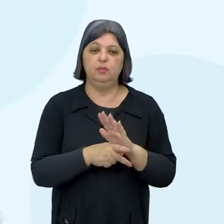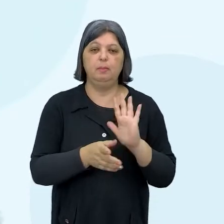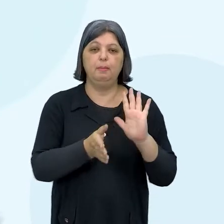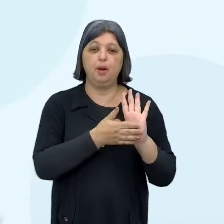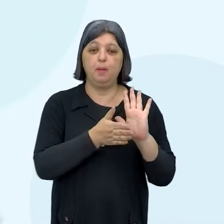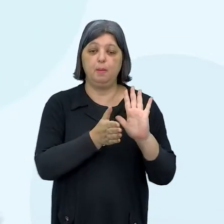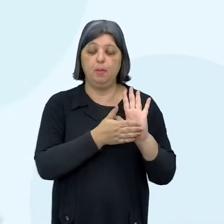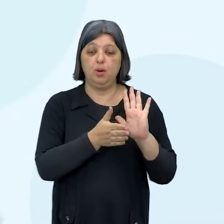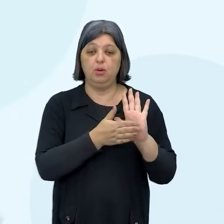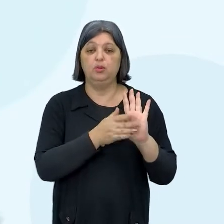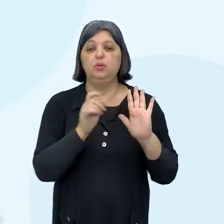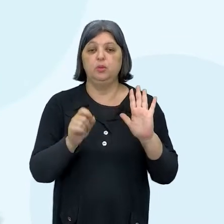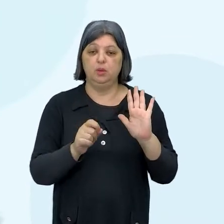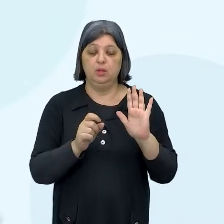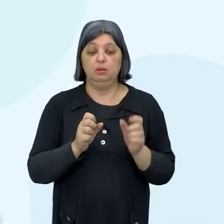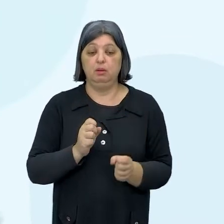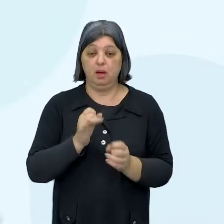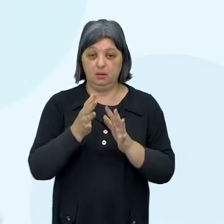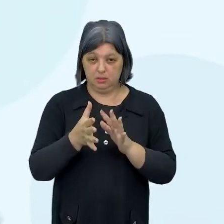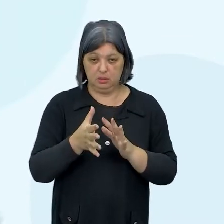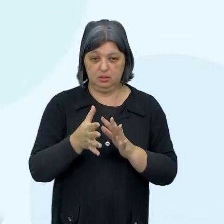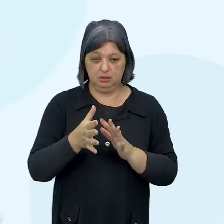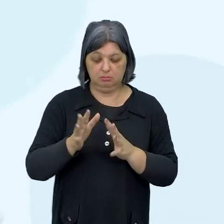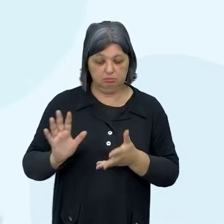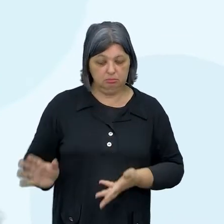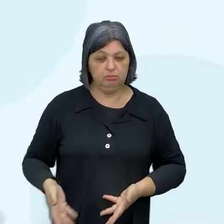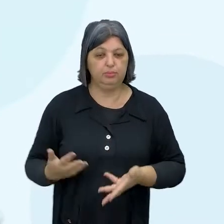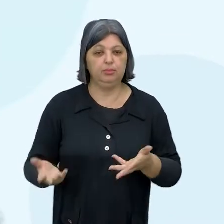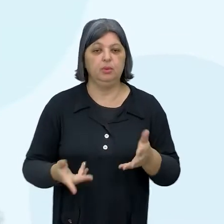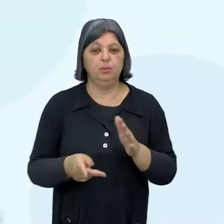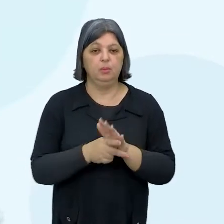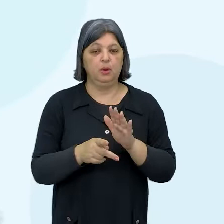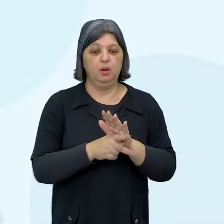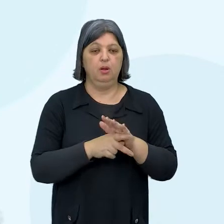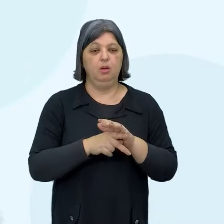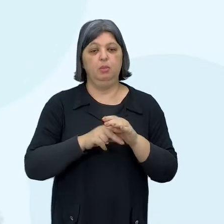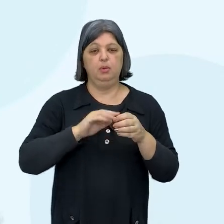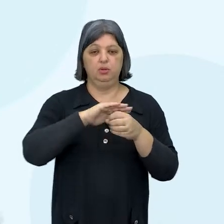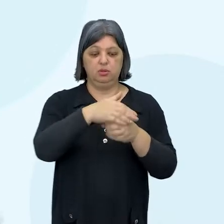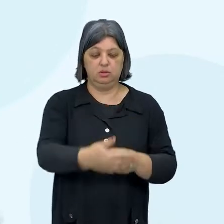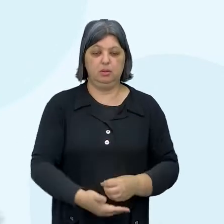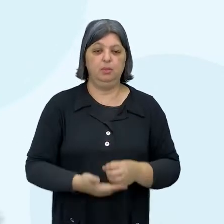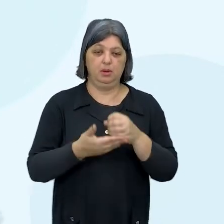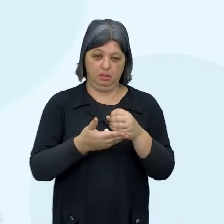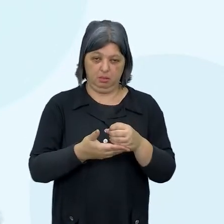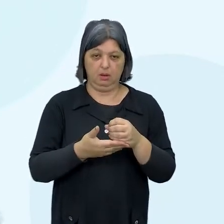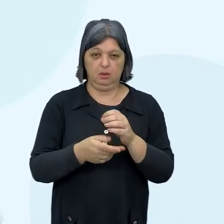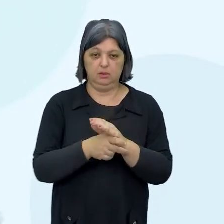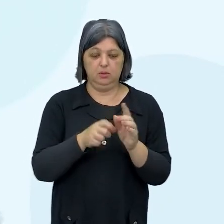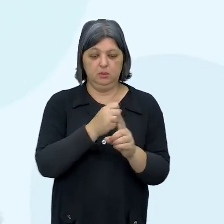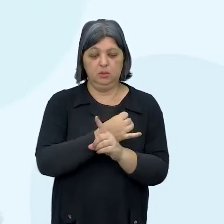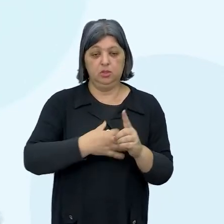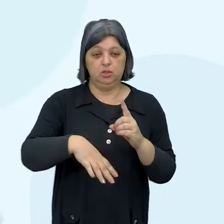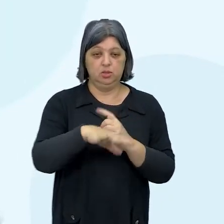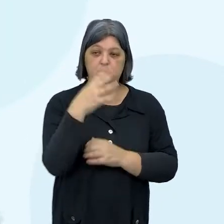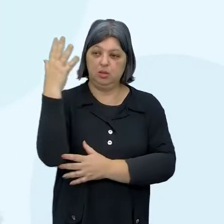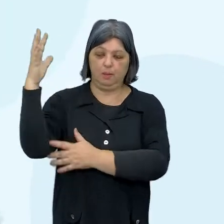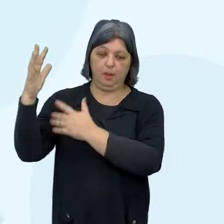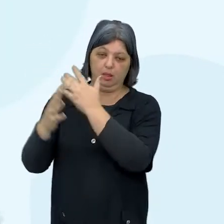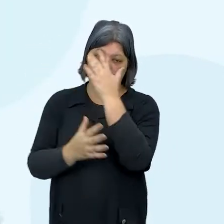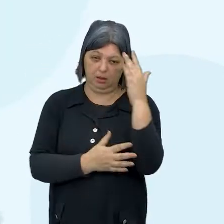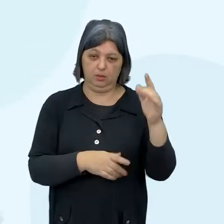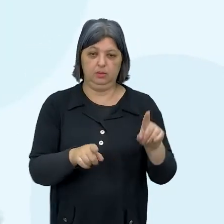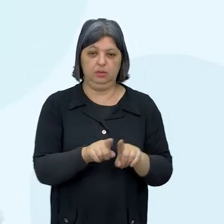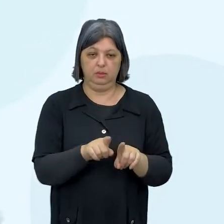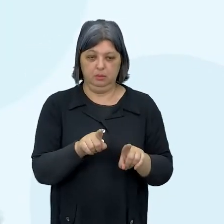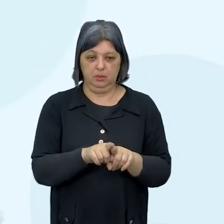propostas de ação que promovam a sustentabilidade socioambiental, o combate à poluição sistêmica e,